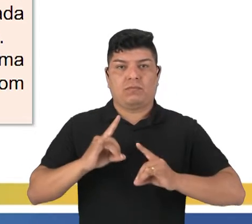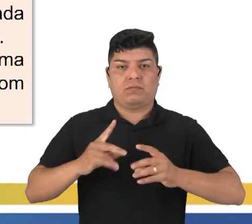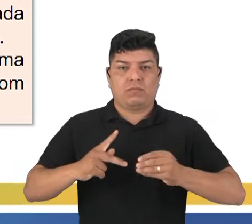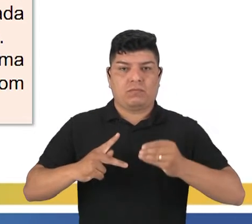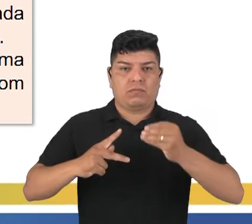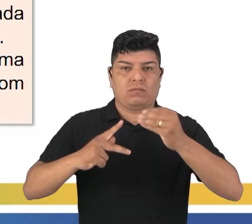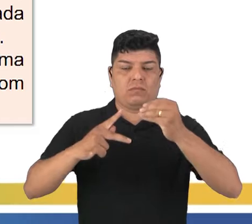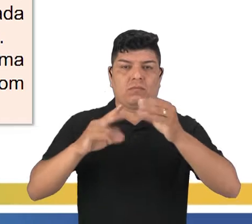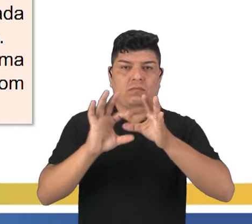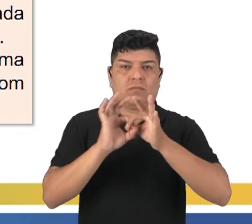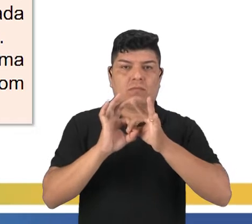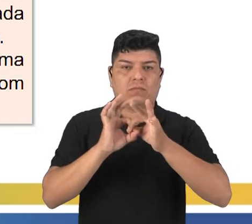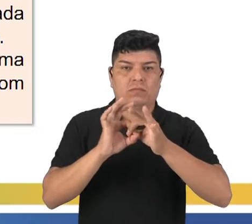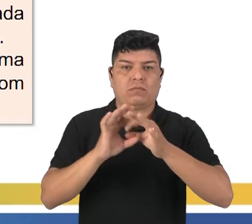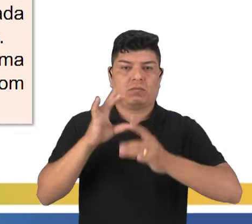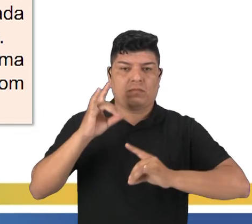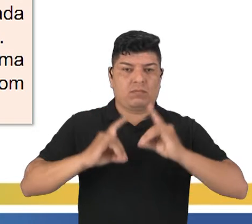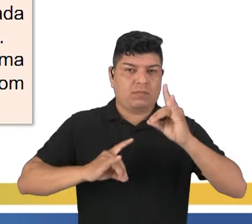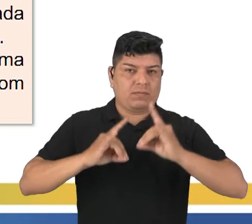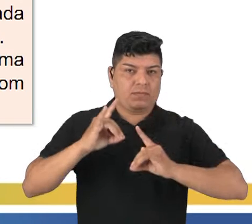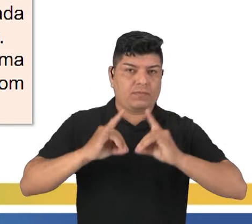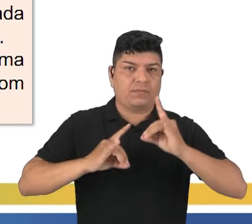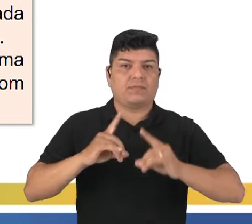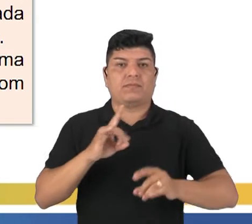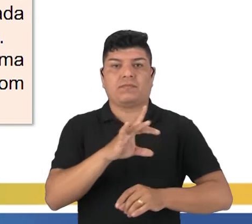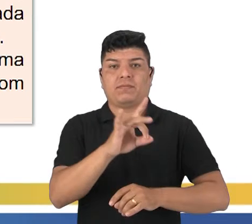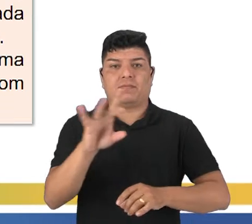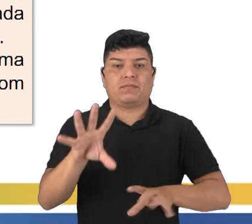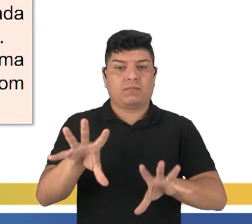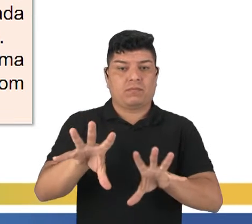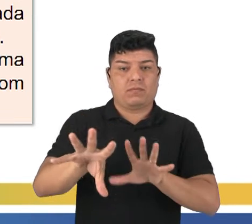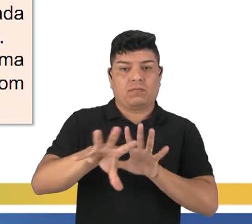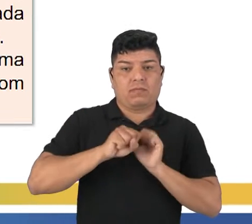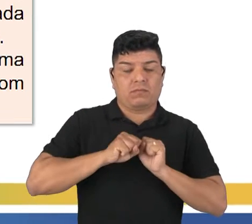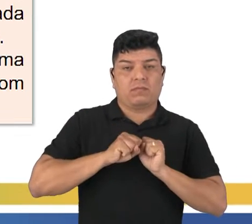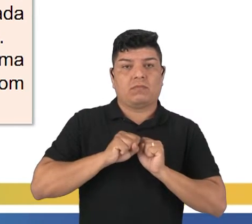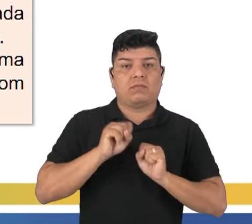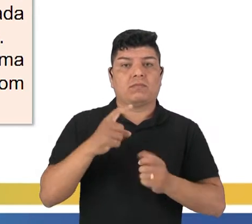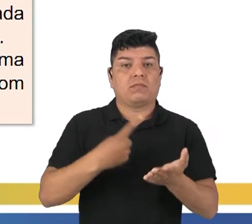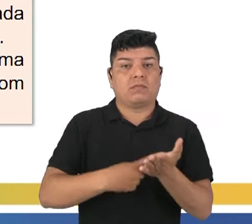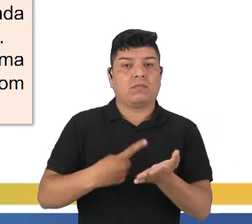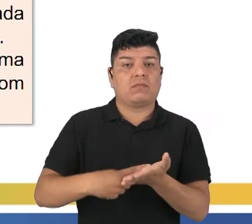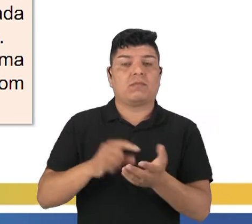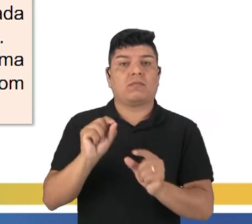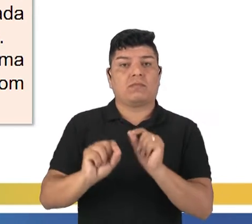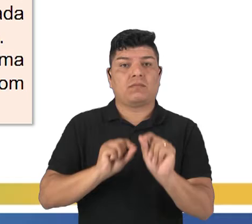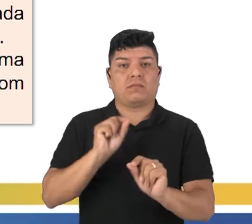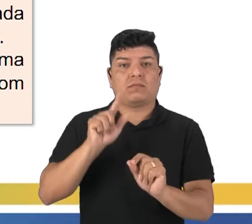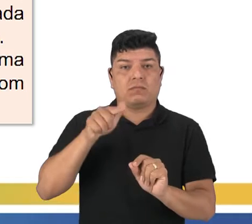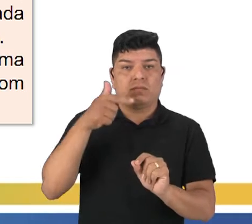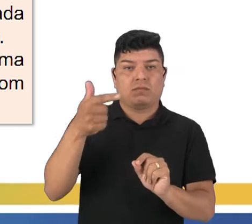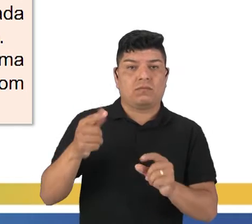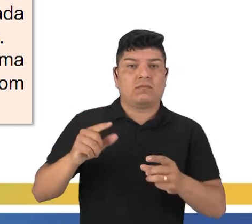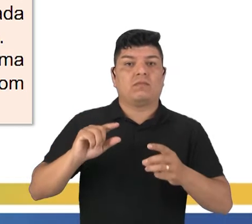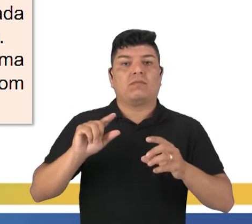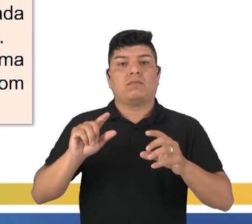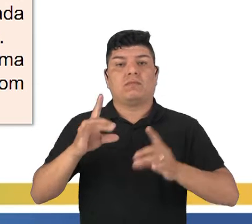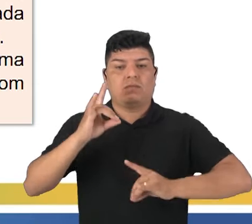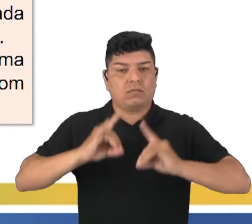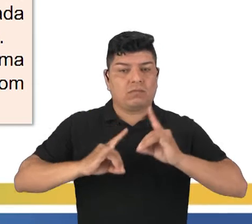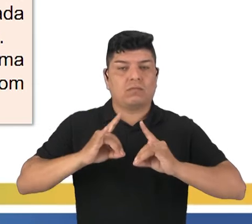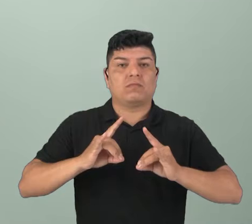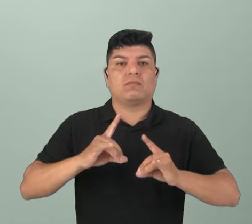proteína capaz de se ligar a esse hormônio. E cada receptor só combina com um determinado hormônio, ou